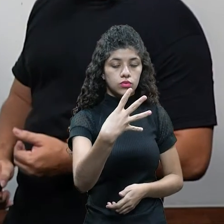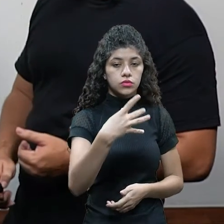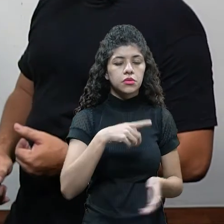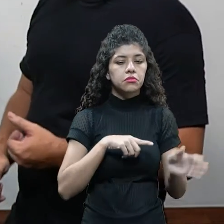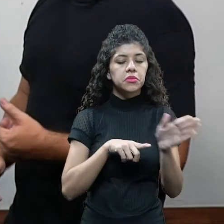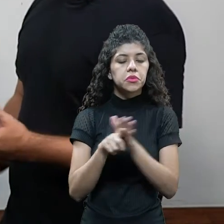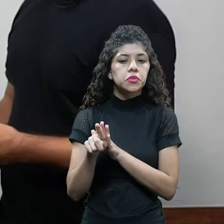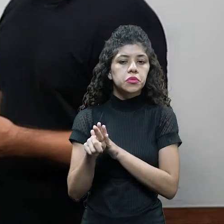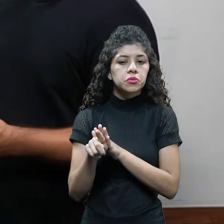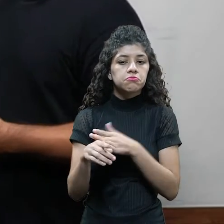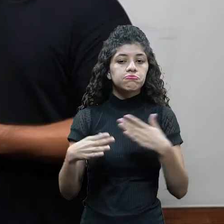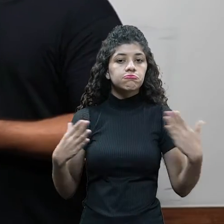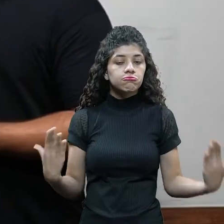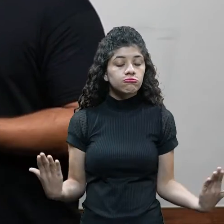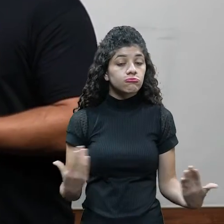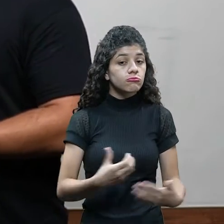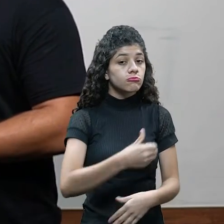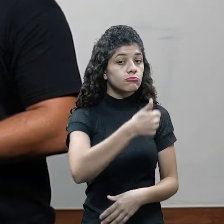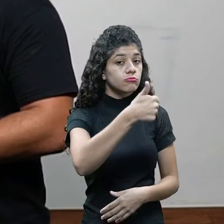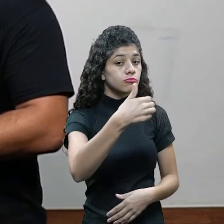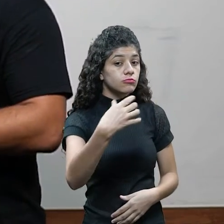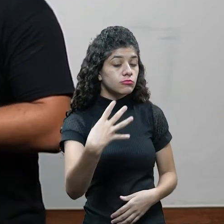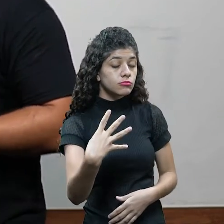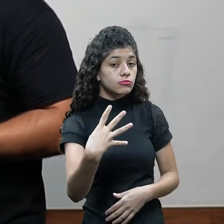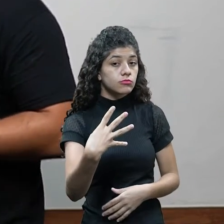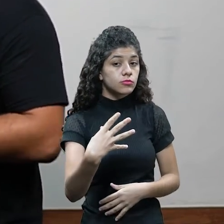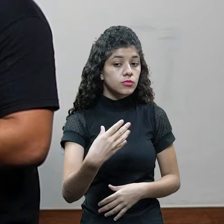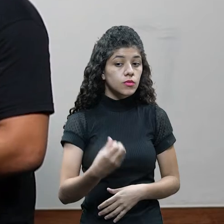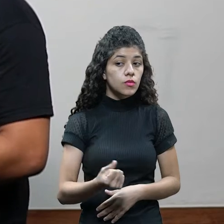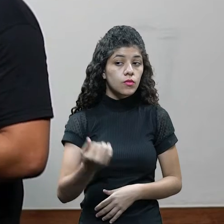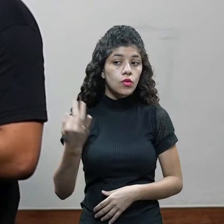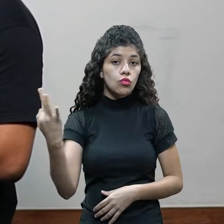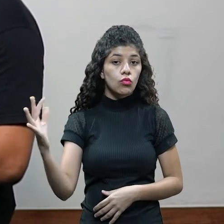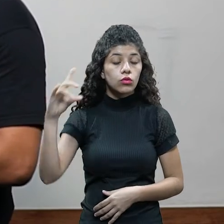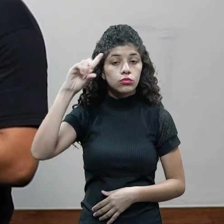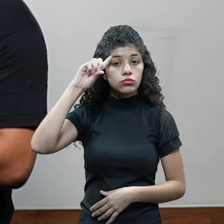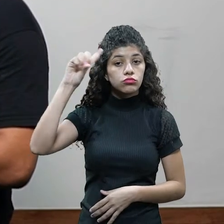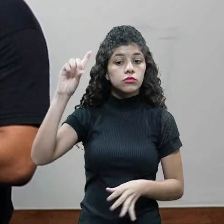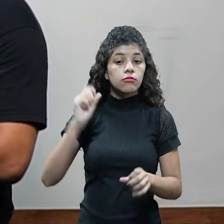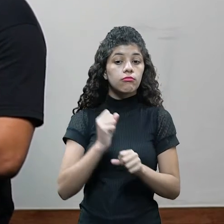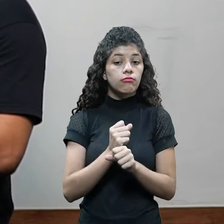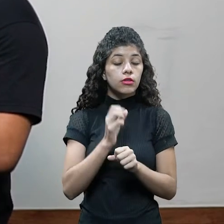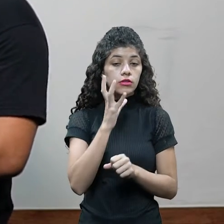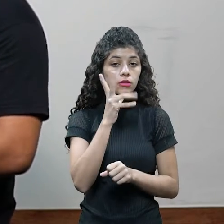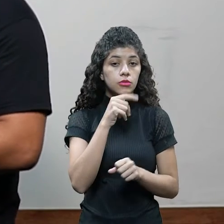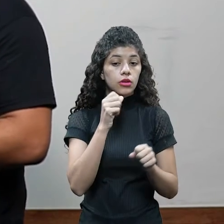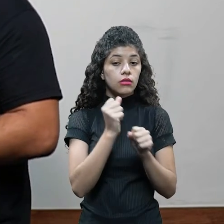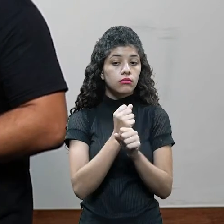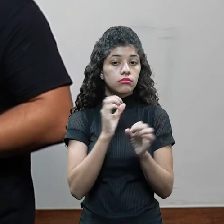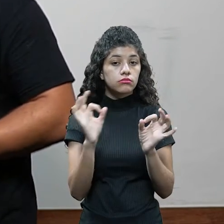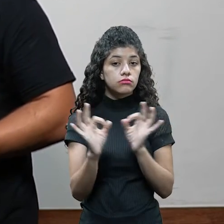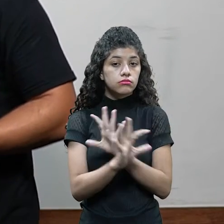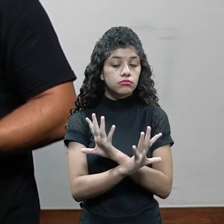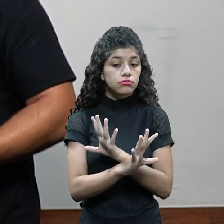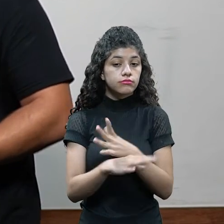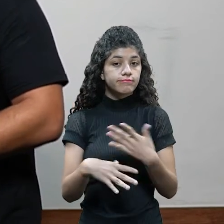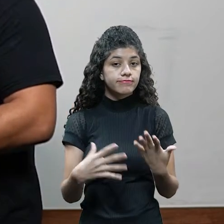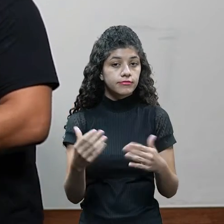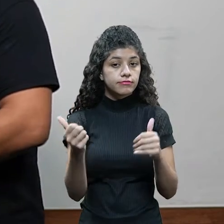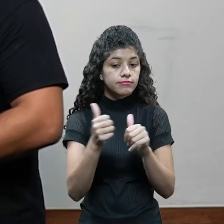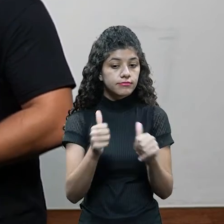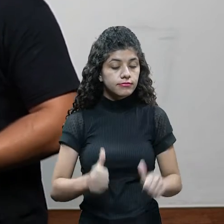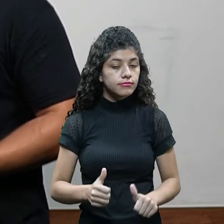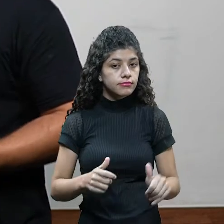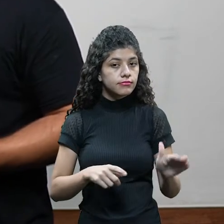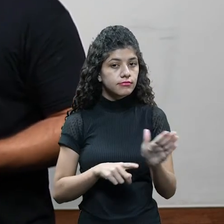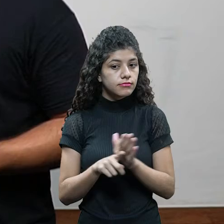é, agora com 14 homens, quantos dias eu vou levar para terminar essa obra? E aí vem a análise que eu falei há